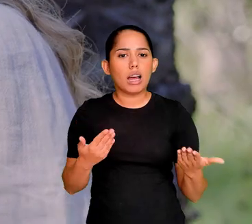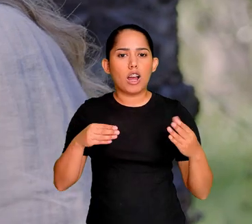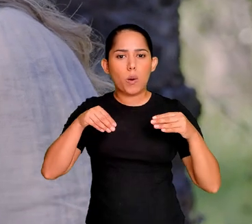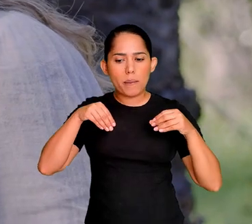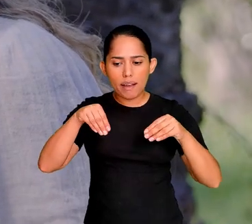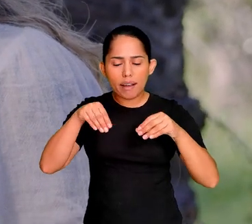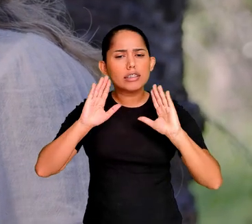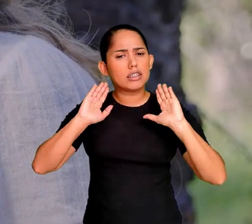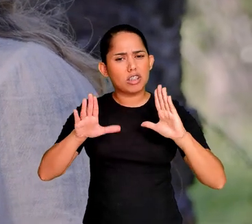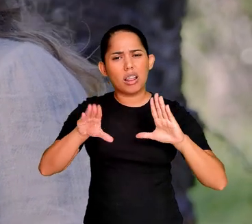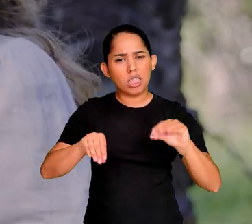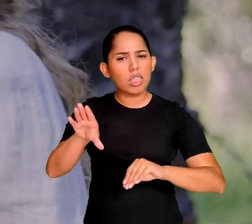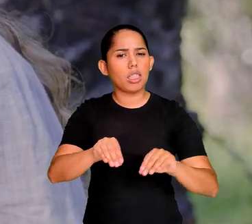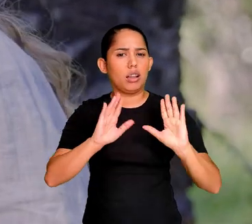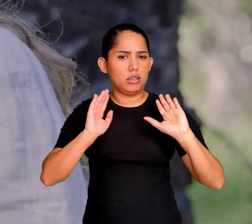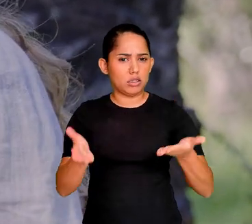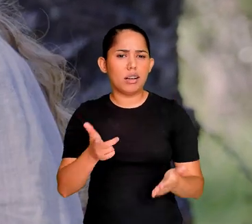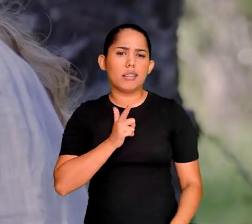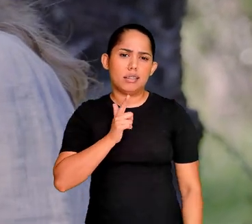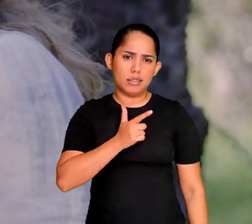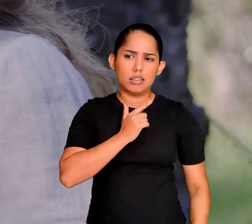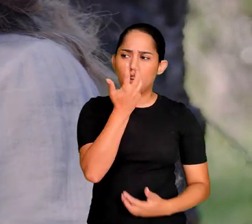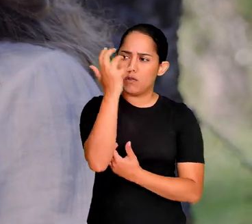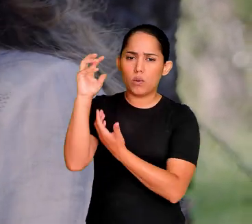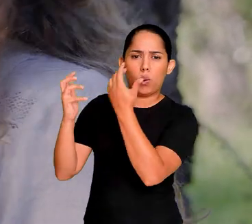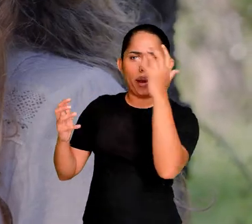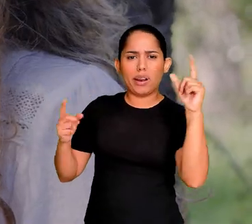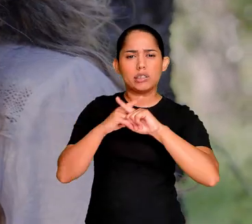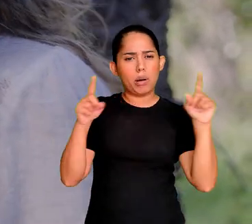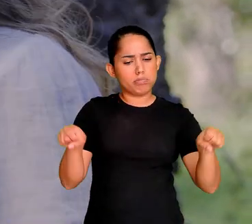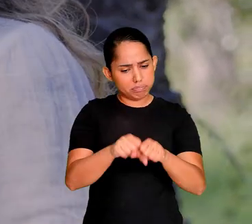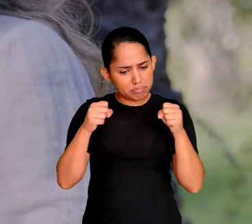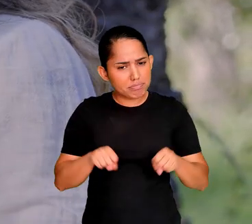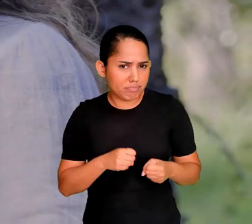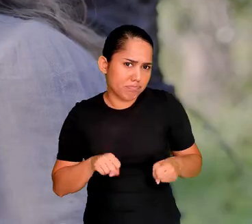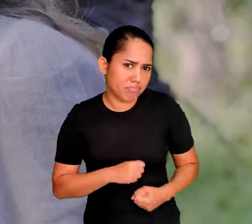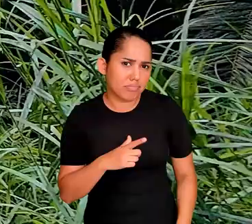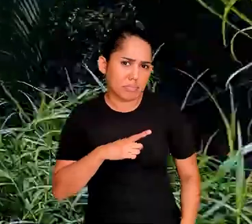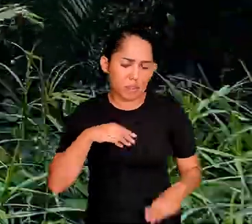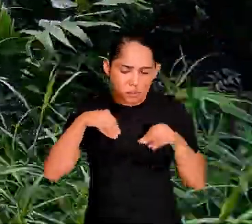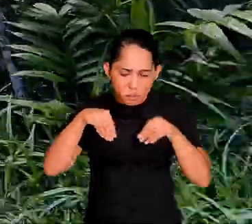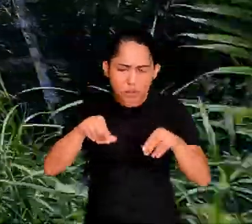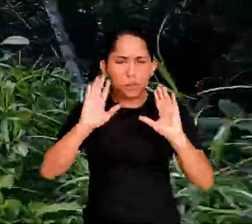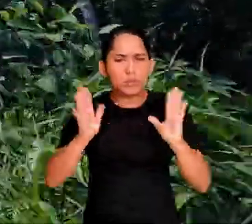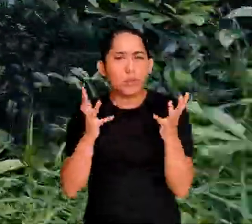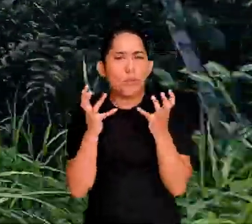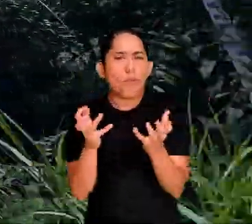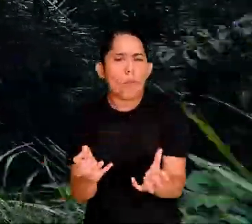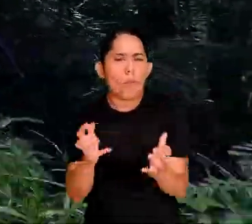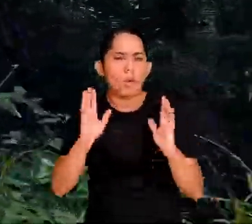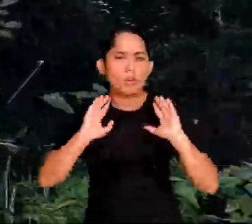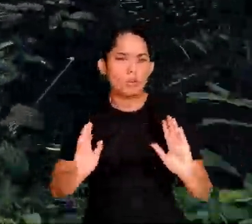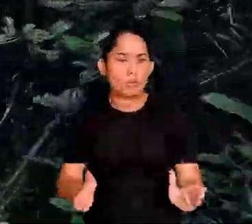observando. Então é uma terra que já foi muito mexida, que apesar de a gente ver floresta, é uma floresta degradada, né? O solo